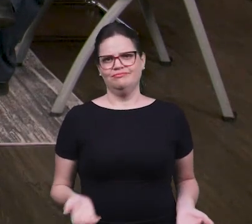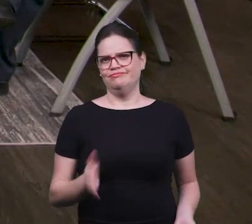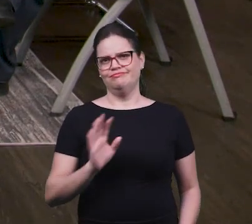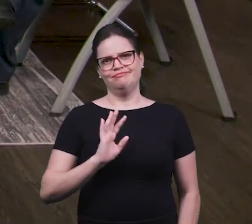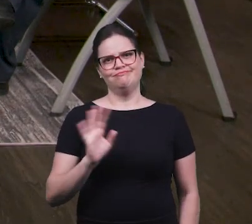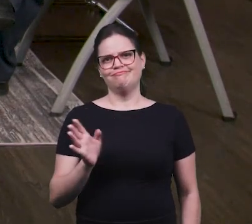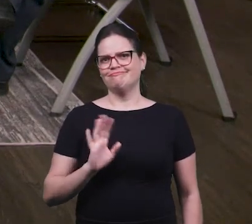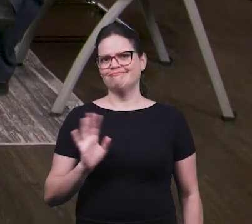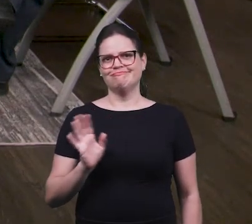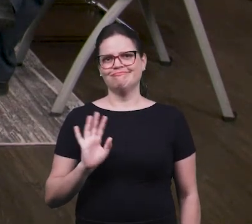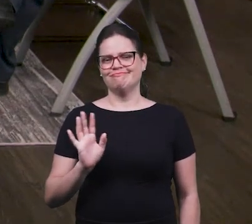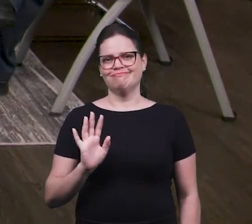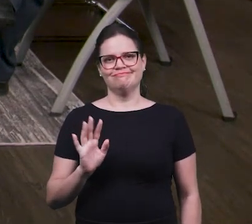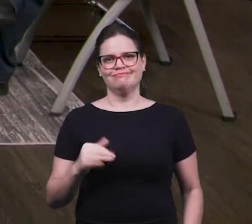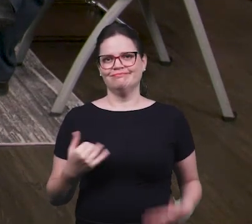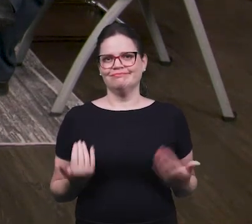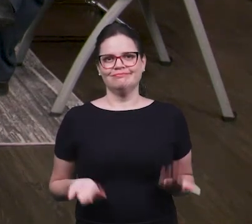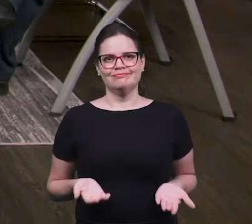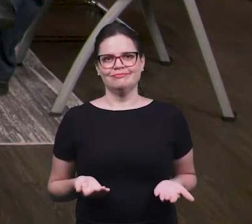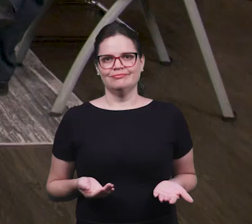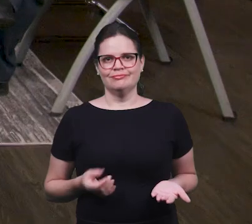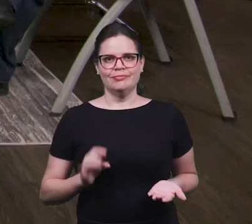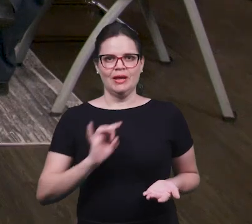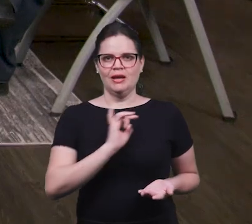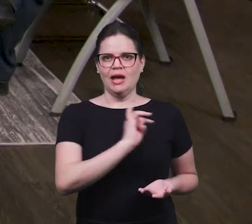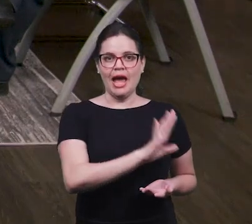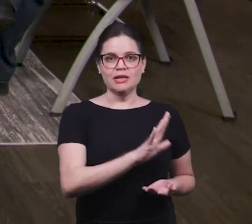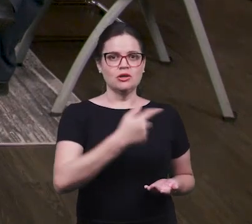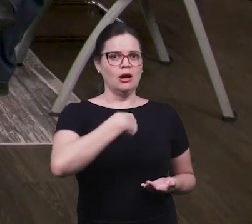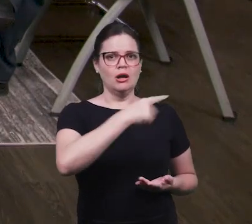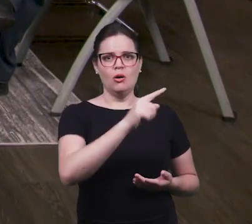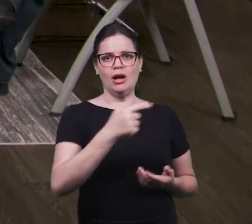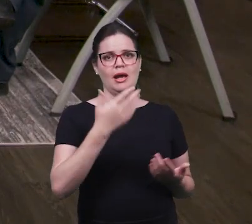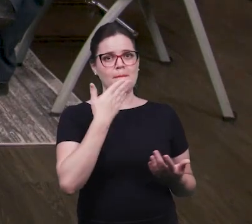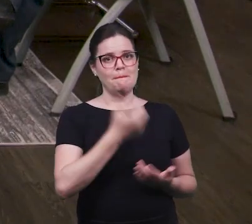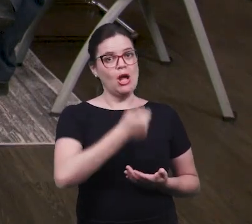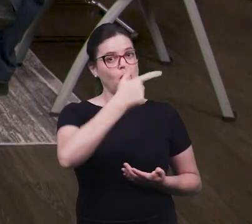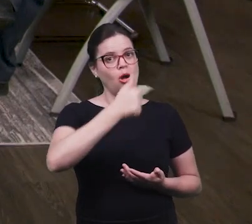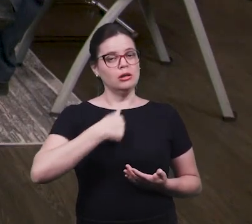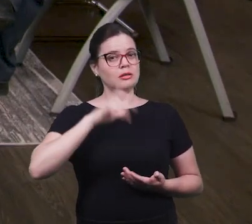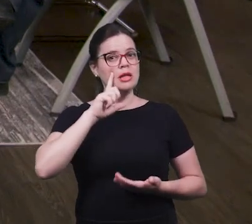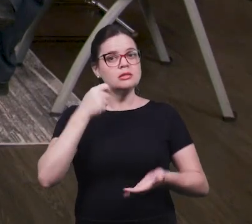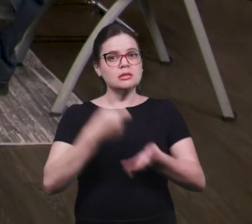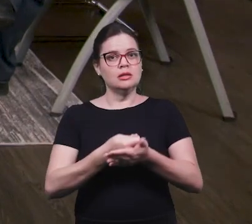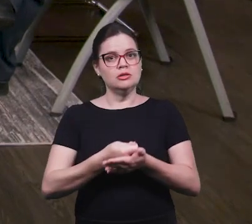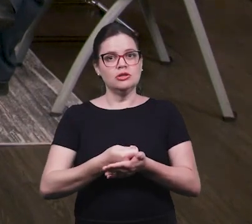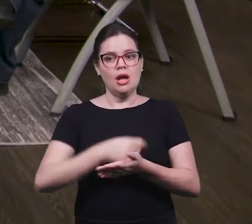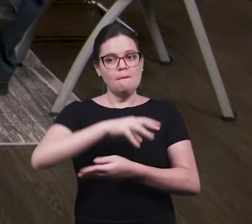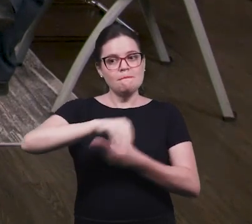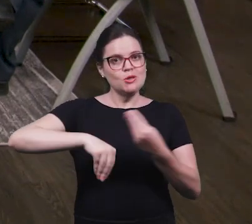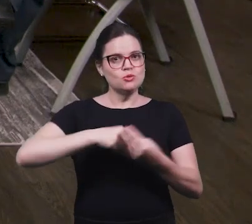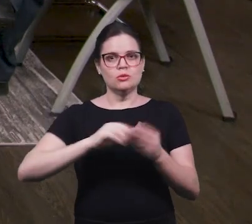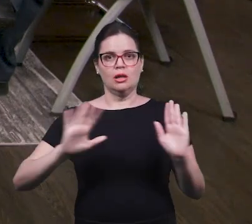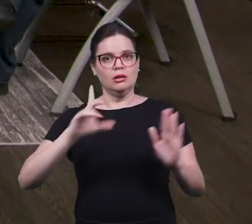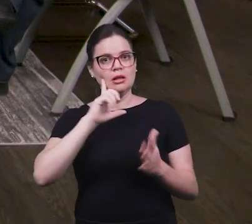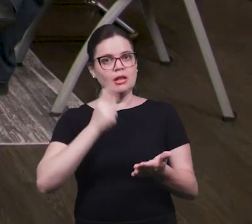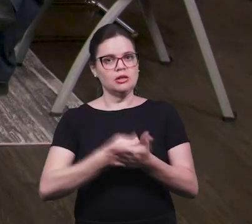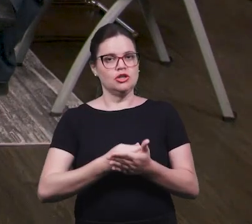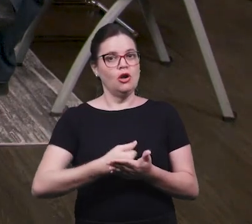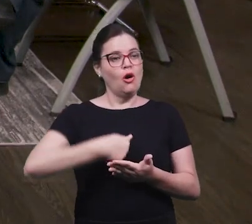ir só para Fá e deixar a igreja para depois. Não é? Então eles misturam a coisa.